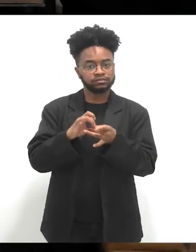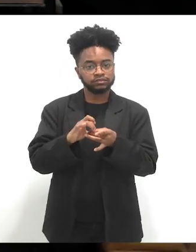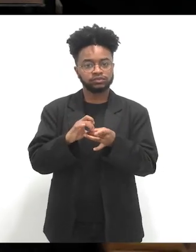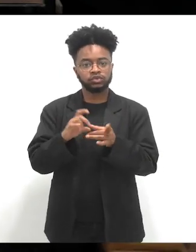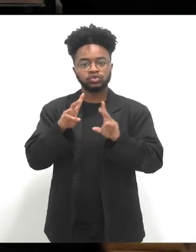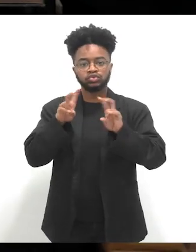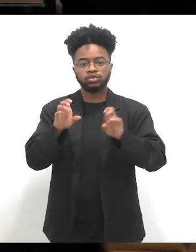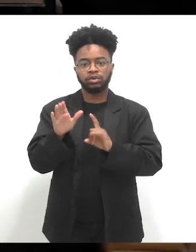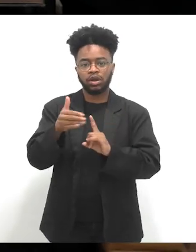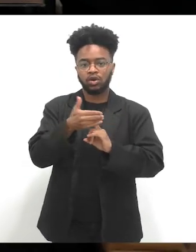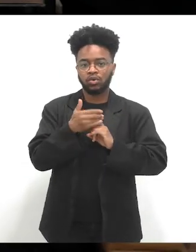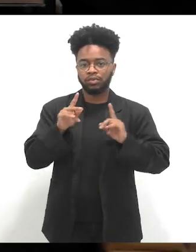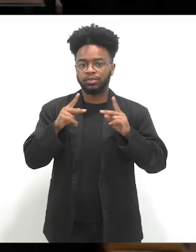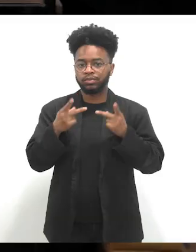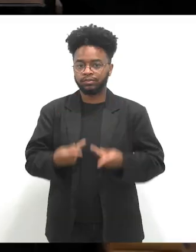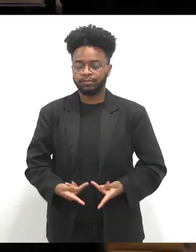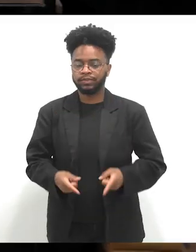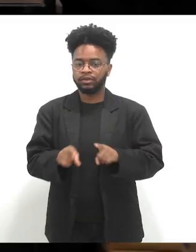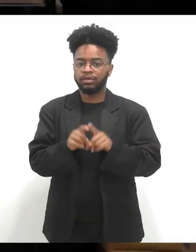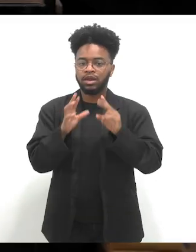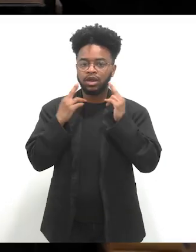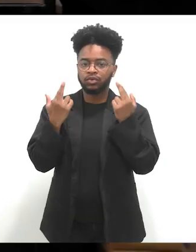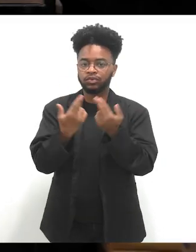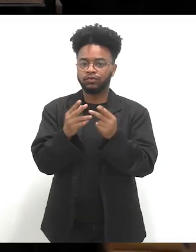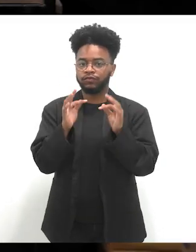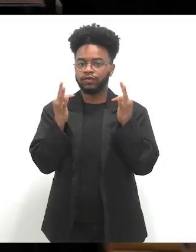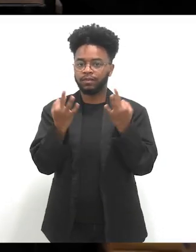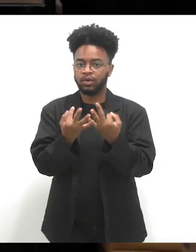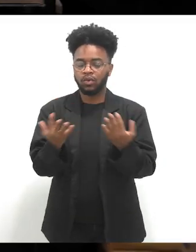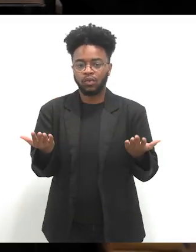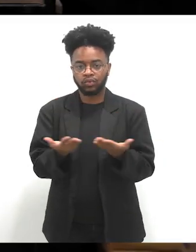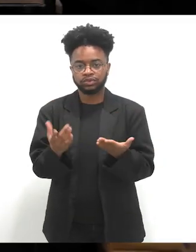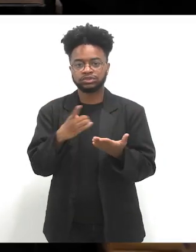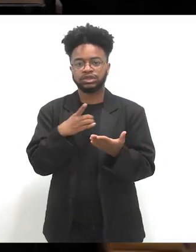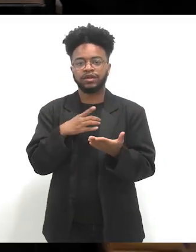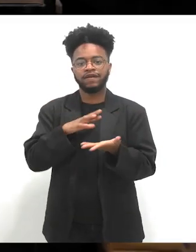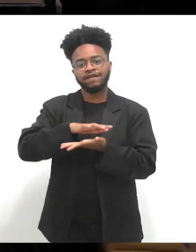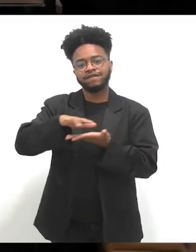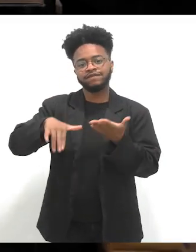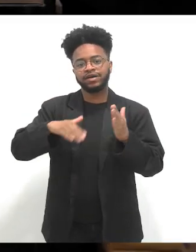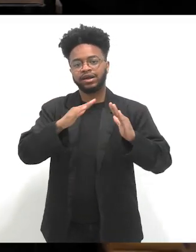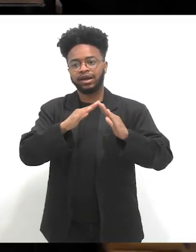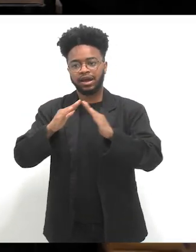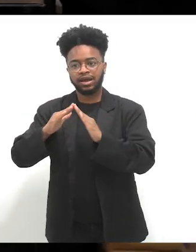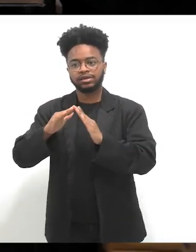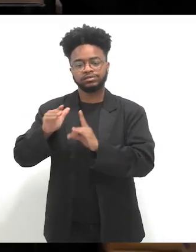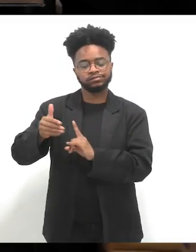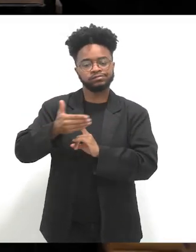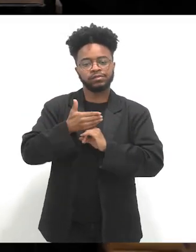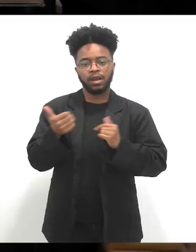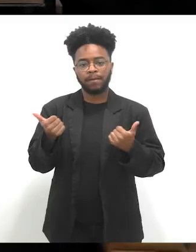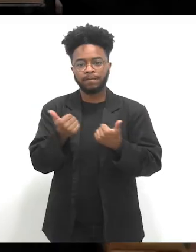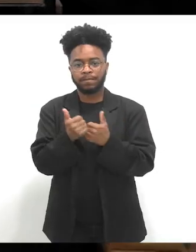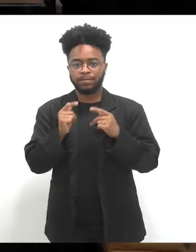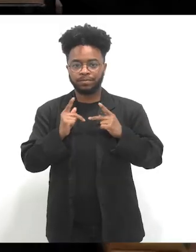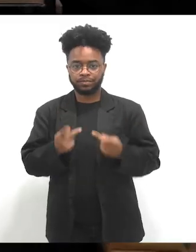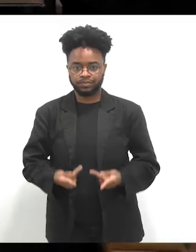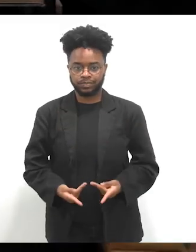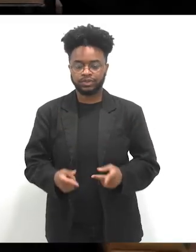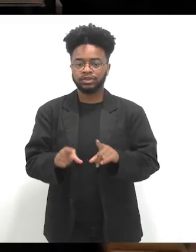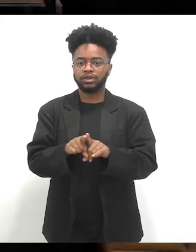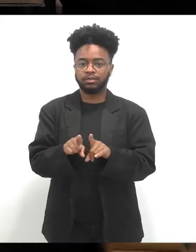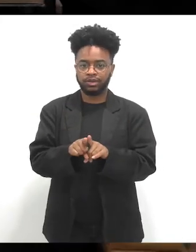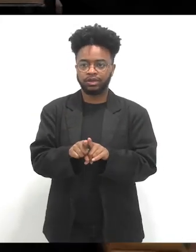numa questão de acolhida humanitária, de reunião familiar. A gente, hoje em dia, inclusive, tem várias residências por acolhida humanitária, algumas